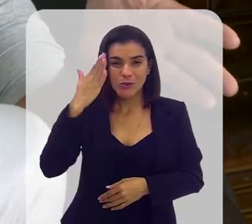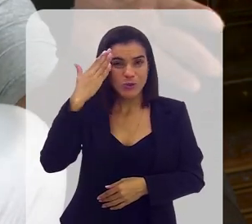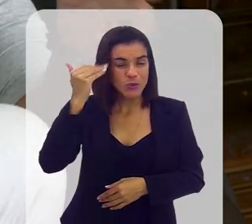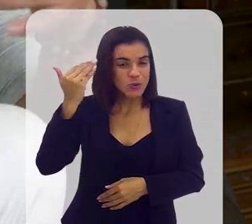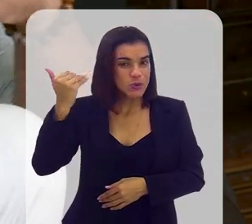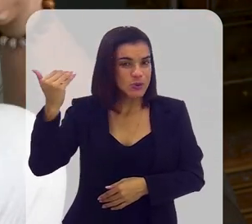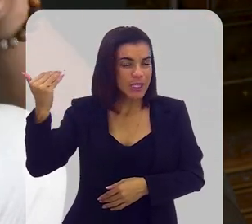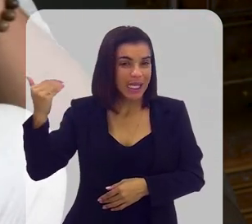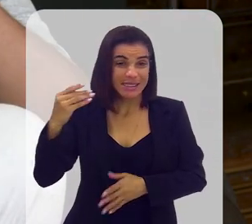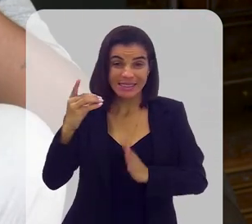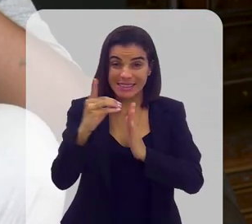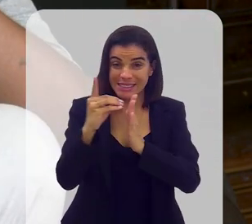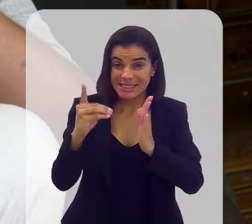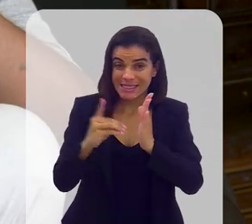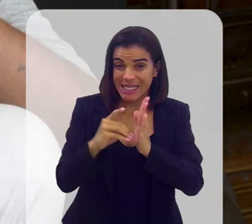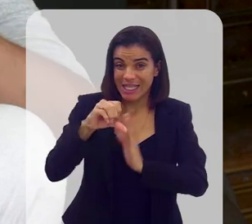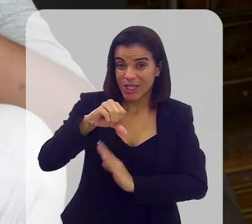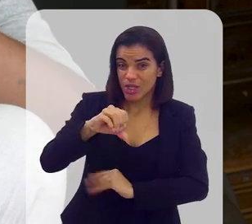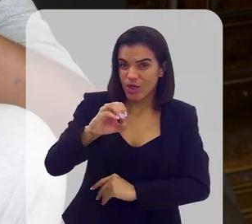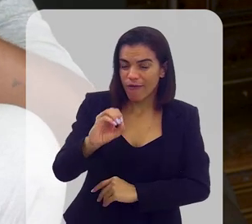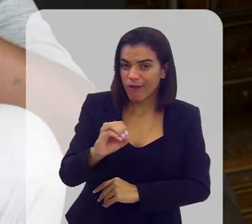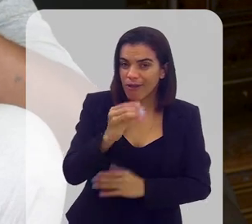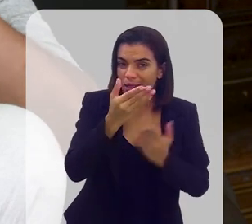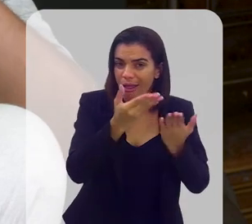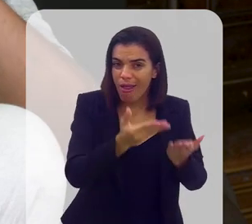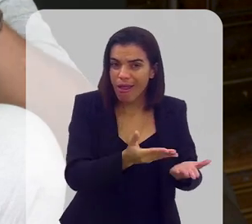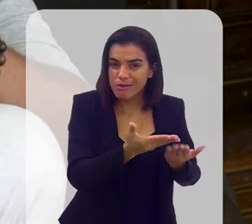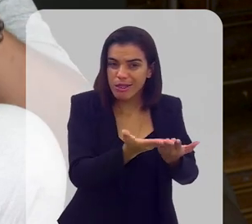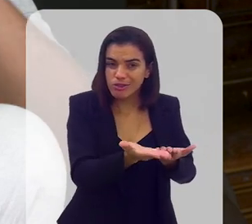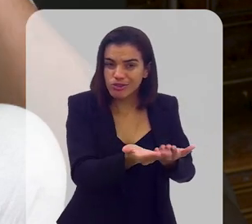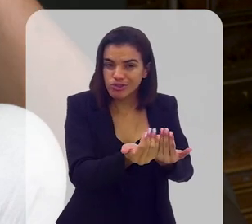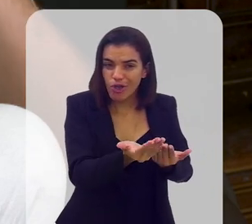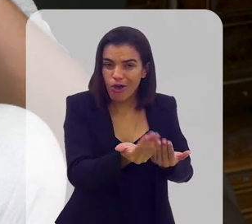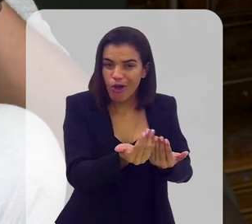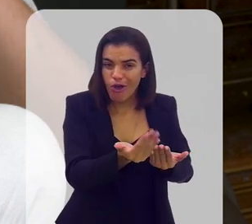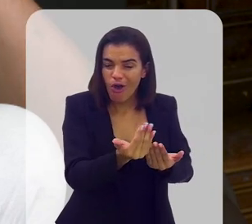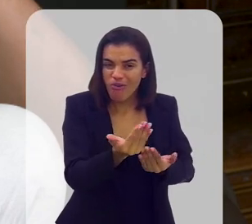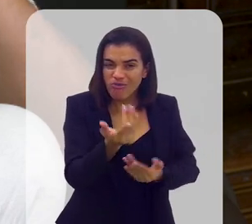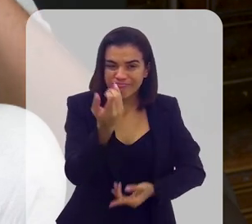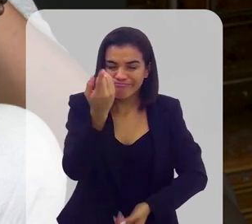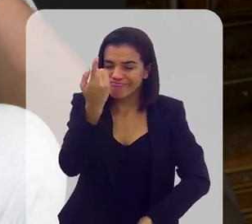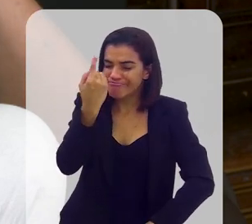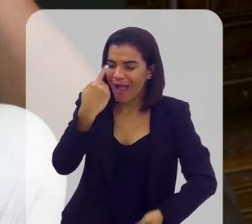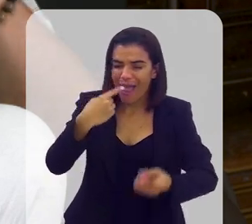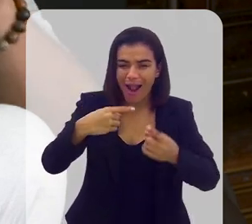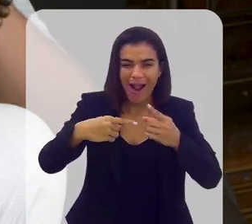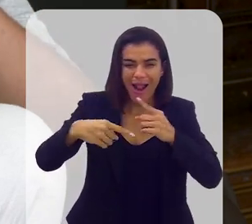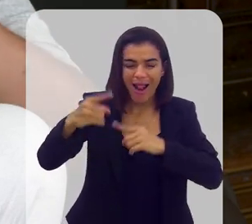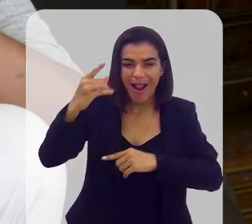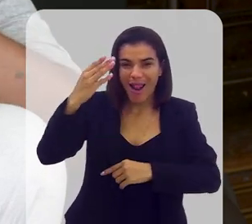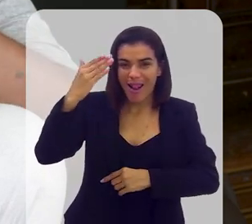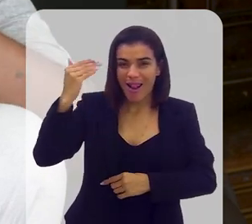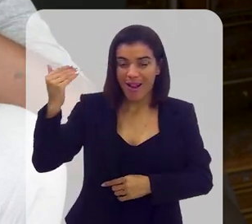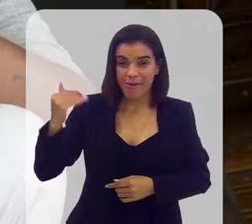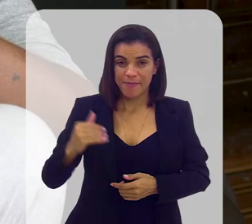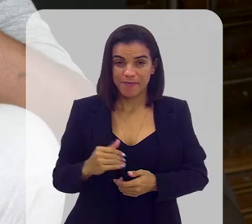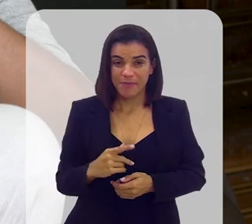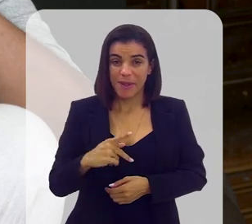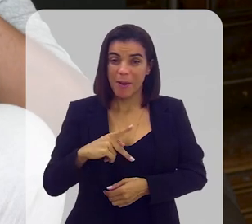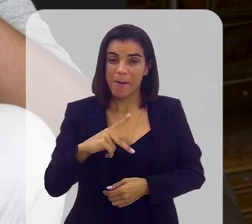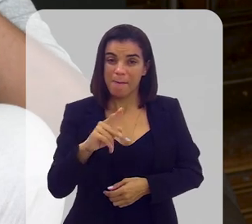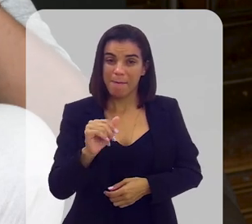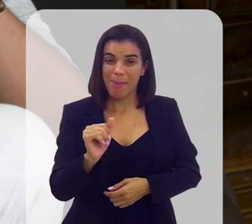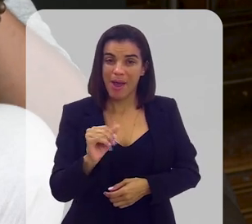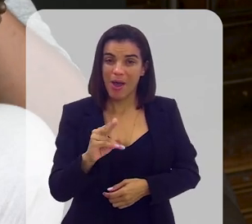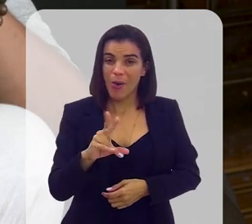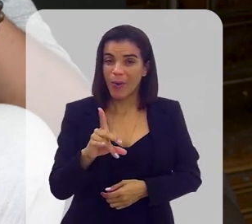toda a sua vida. Na década de 90, esta jovem arrasou. Paula